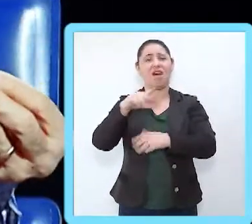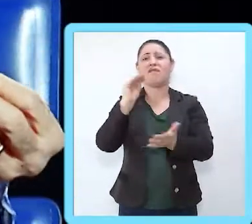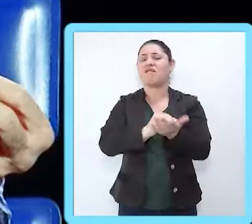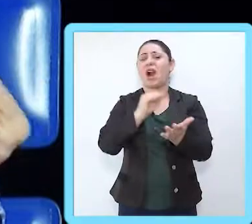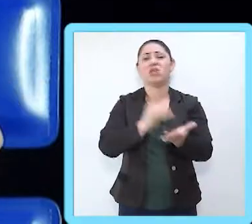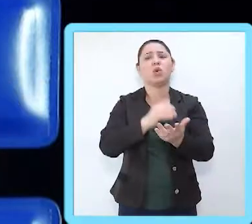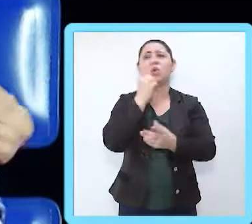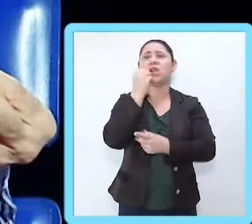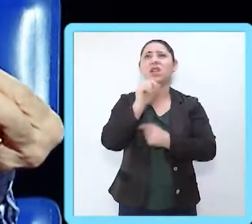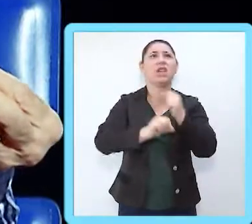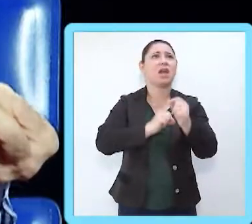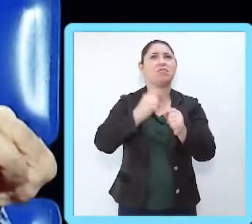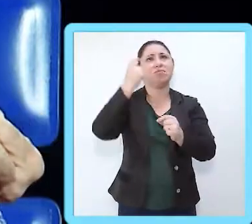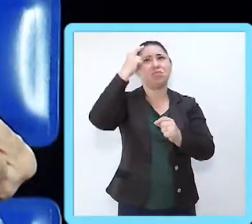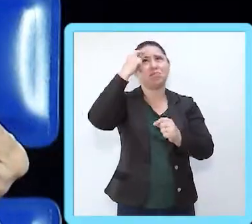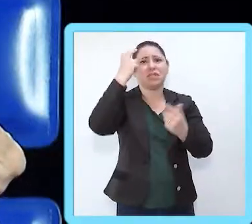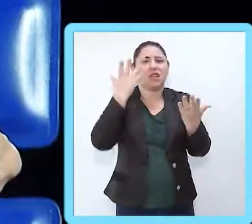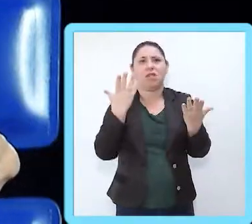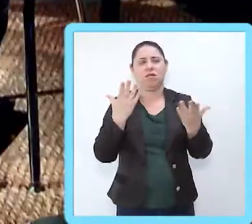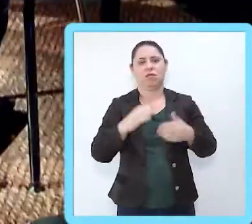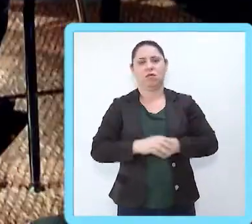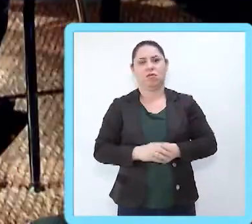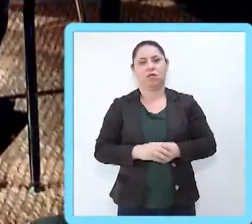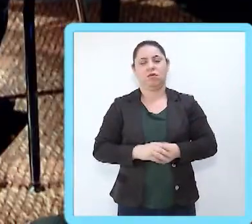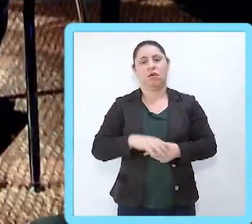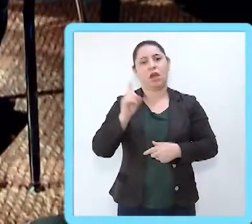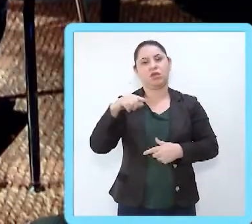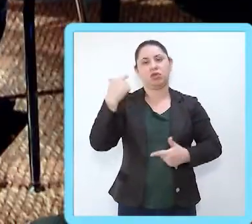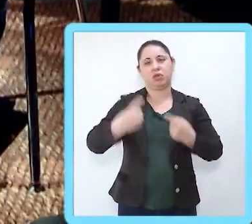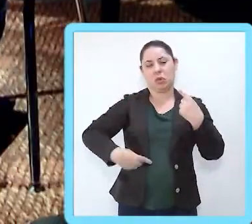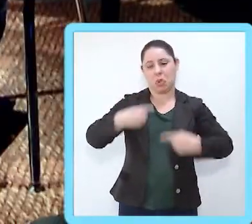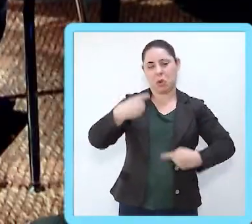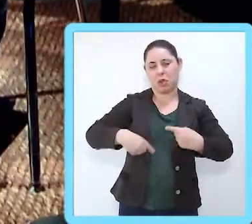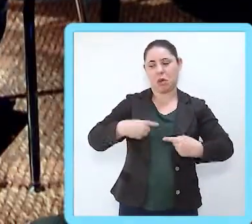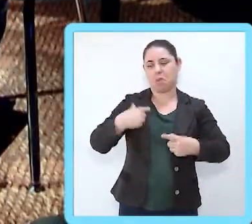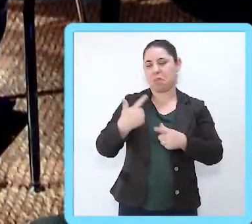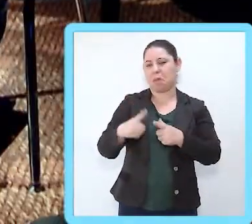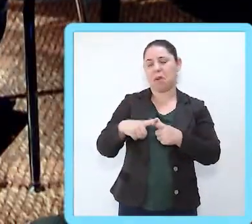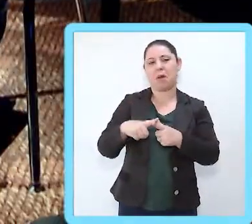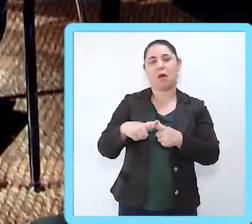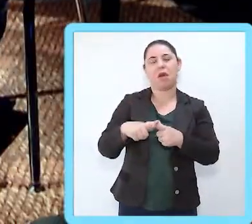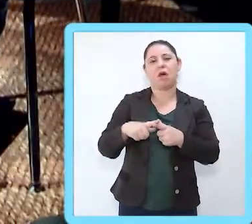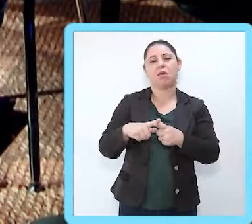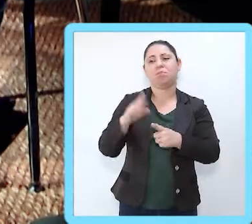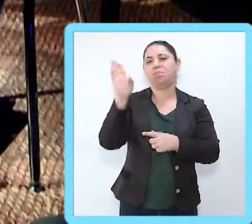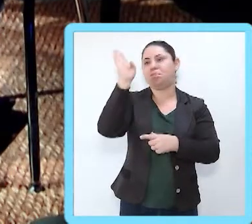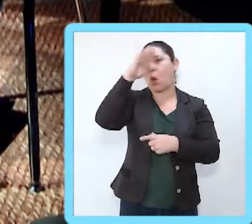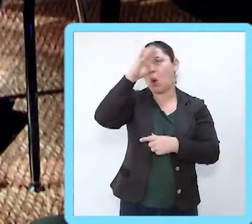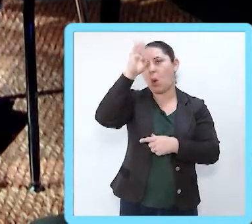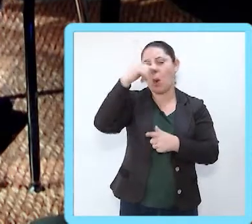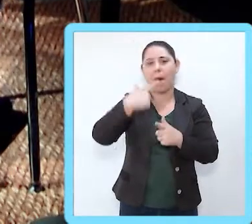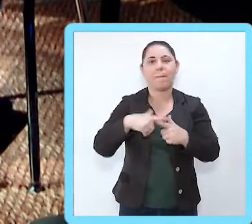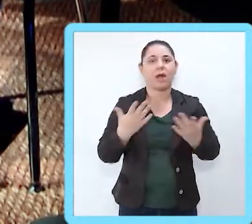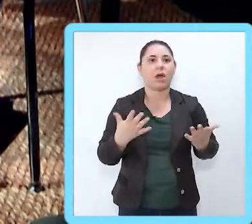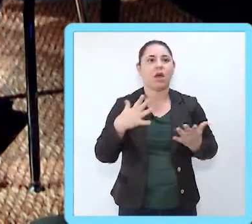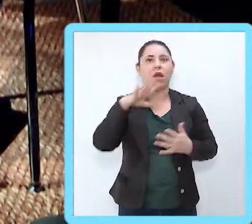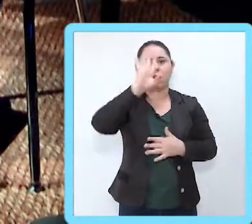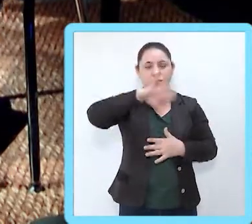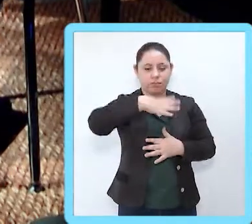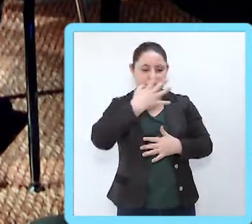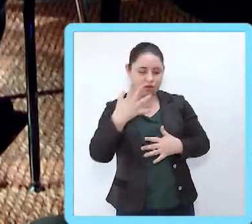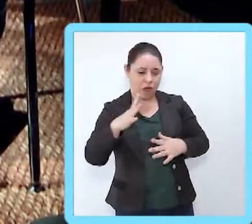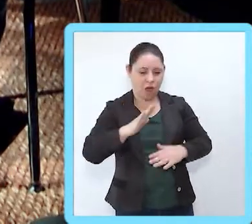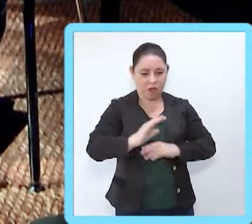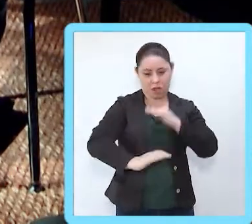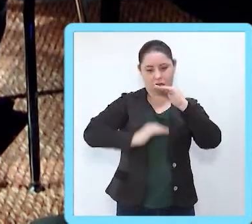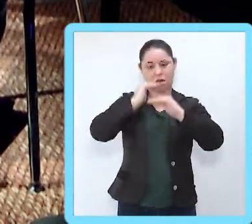É absurdo. Isso é falta de bom senso. E muitas vezes discutindo muita miudez, né? Porque o senhor está propondo uma agenda ambiciosa, uma